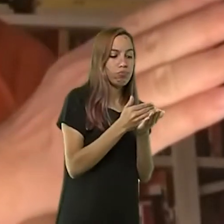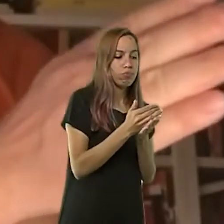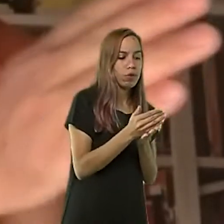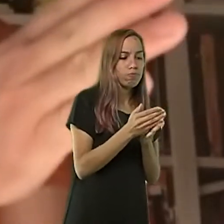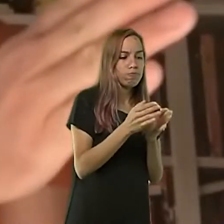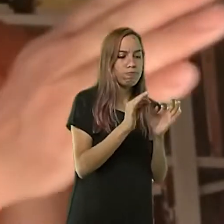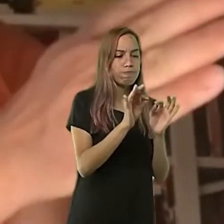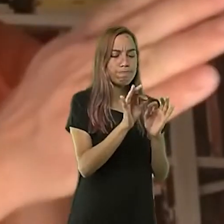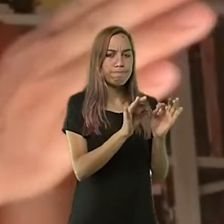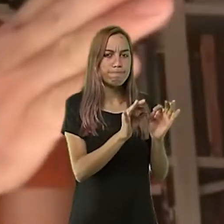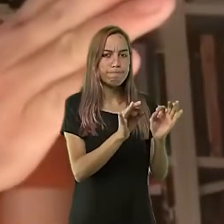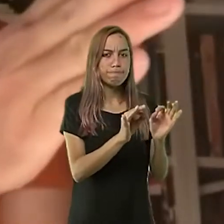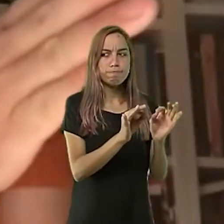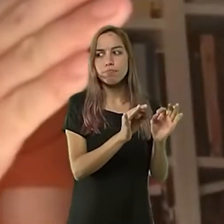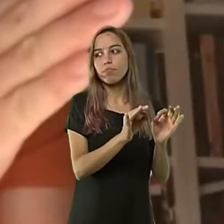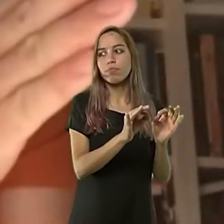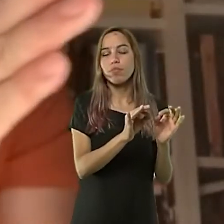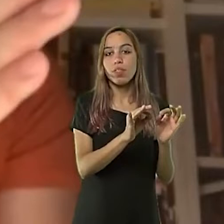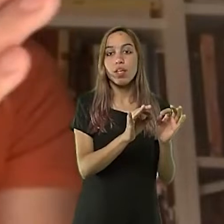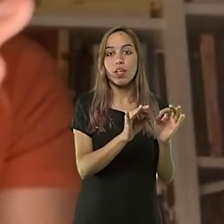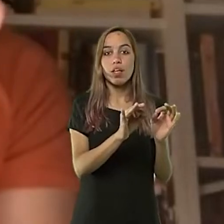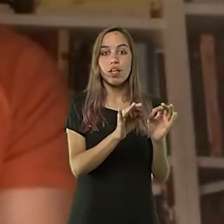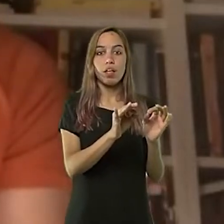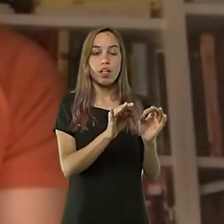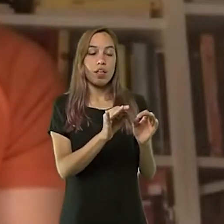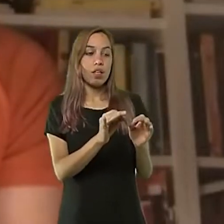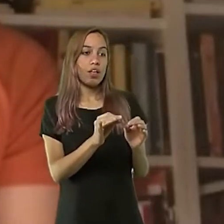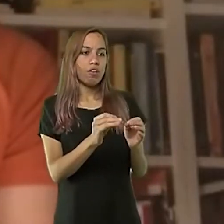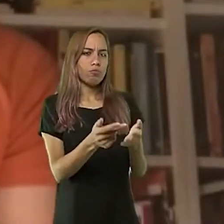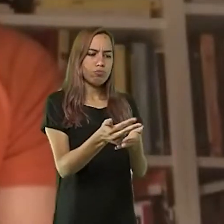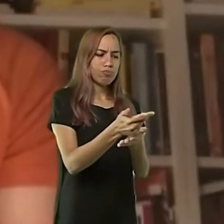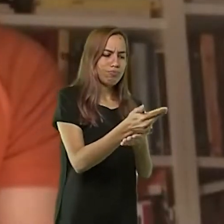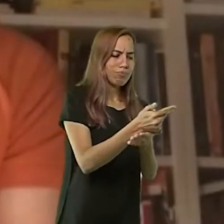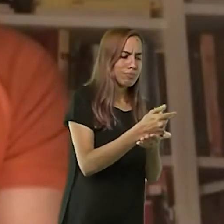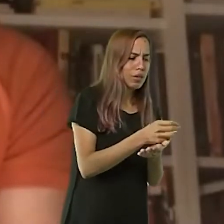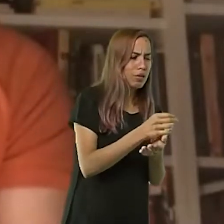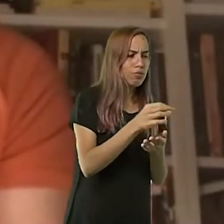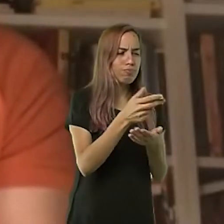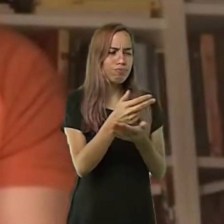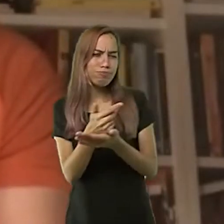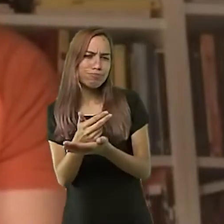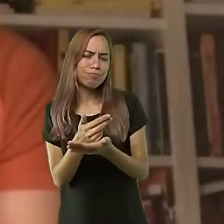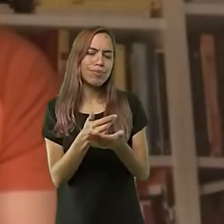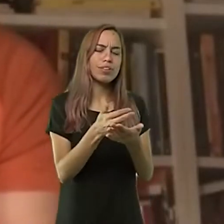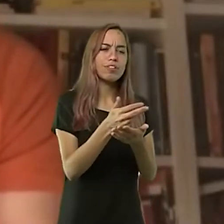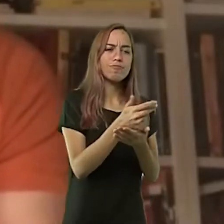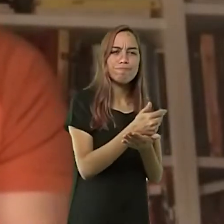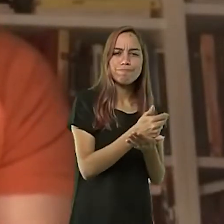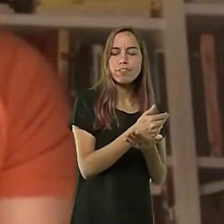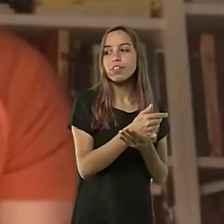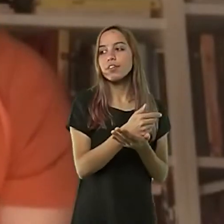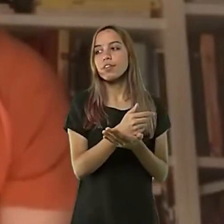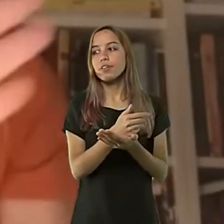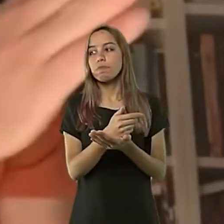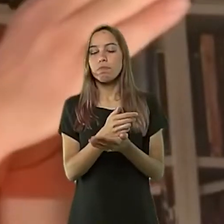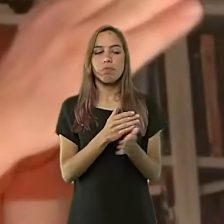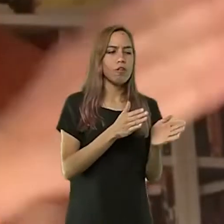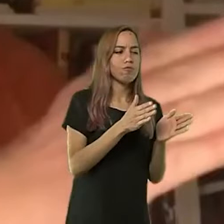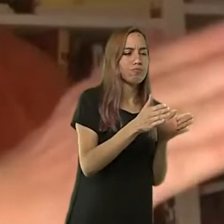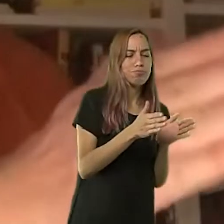segundo desenho não é logo a seguir, não é a mão desenhada a seguir e depois vou caminhando até ao outro limite,